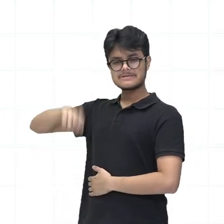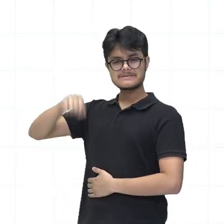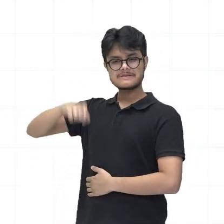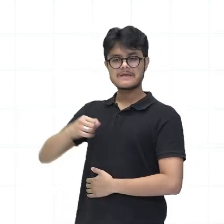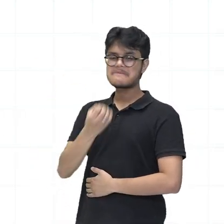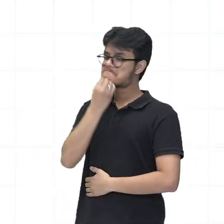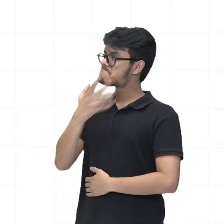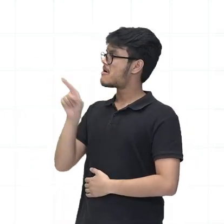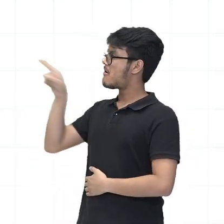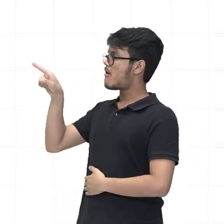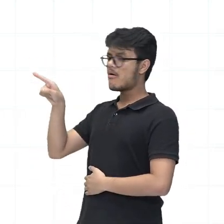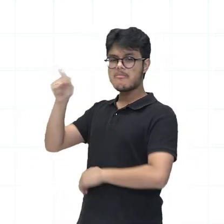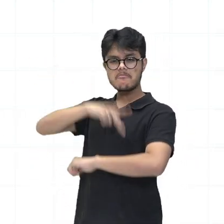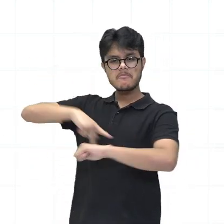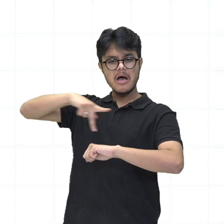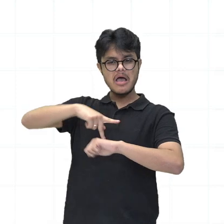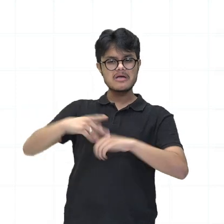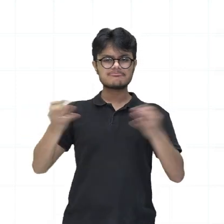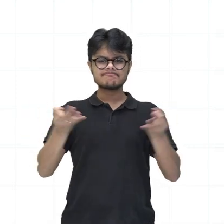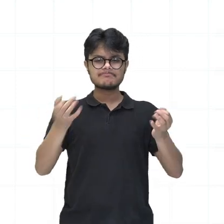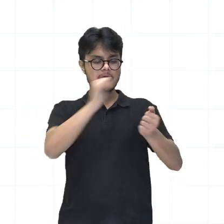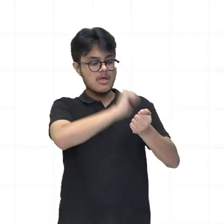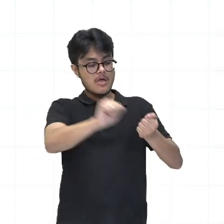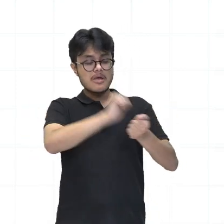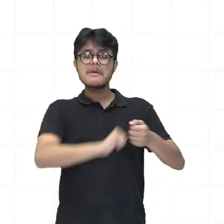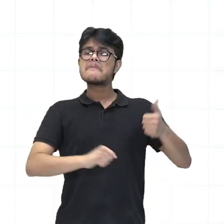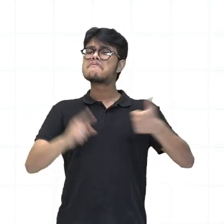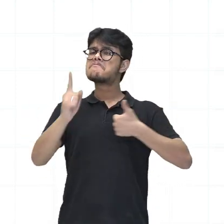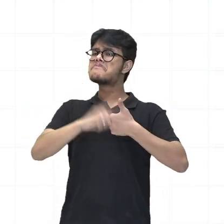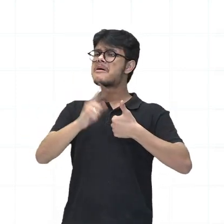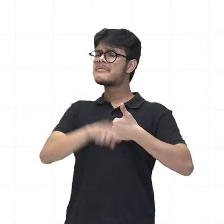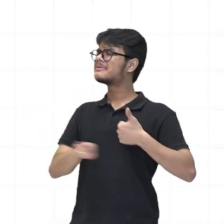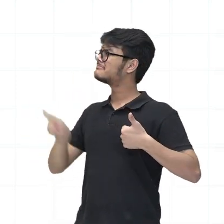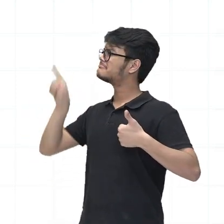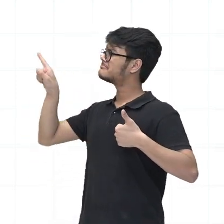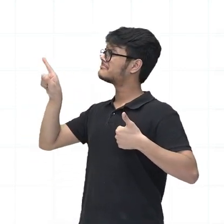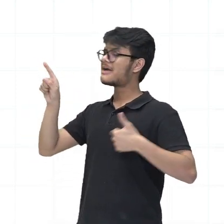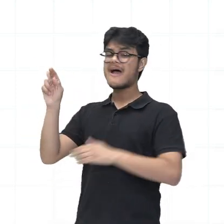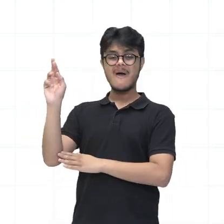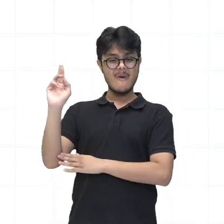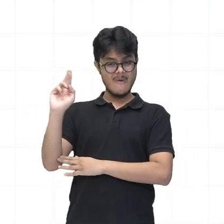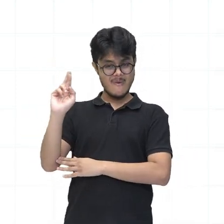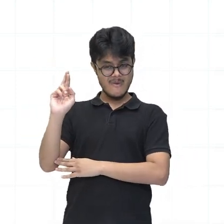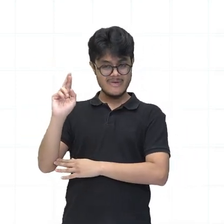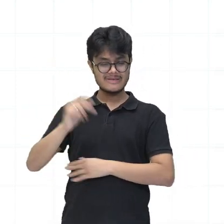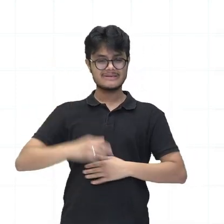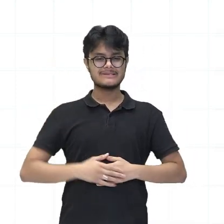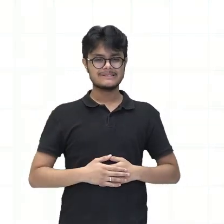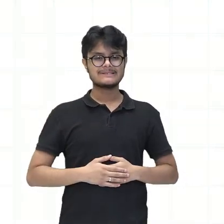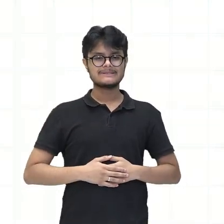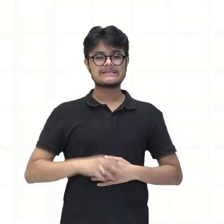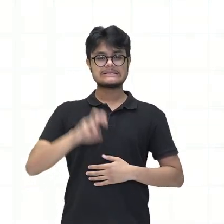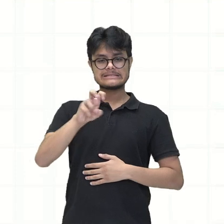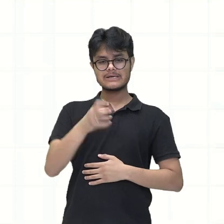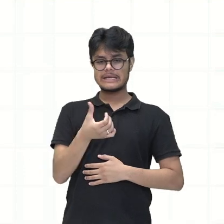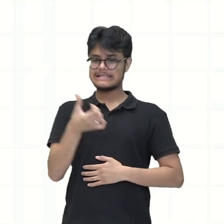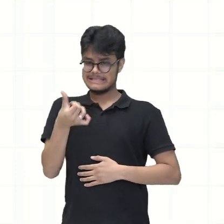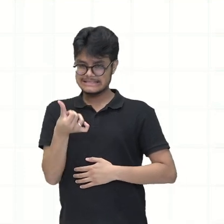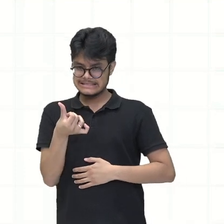produtores de carvão mineral. Então, em primeiro lugar, nós temos aqui a Rússia, com